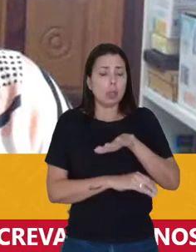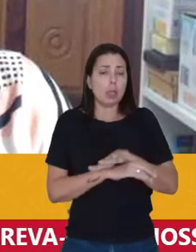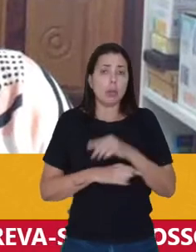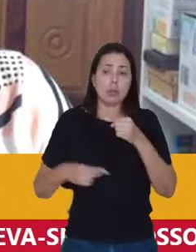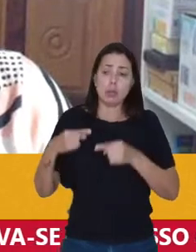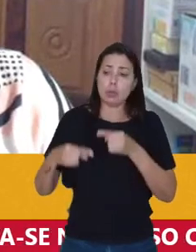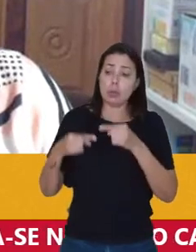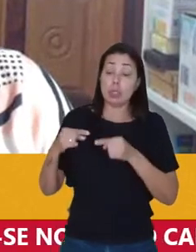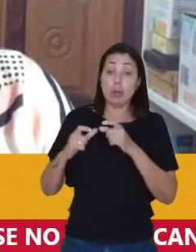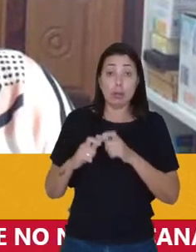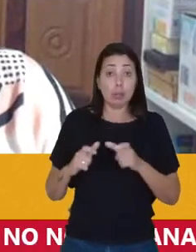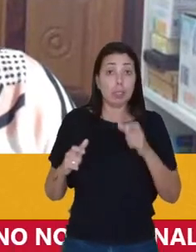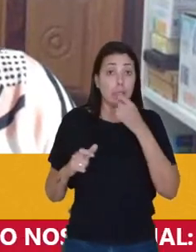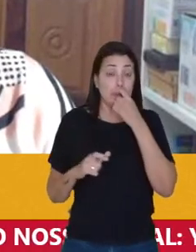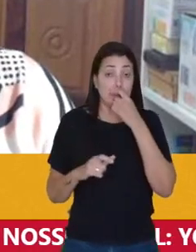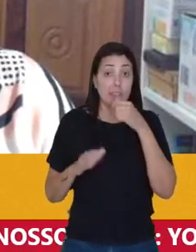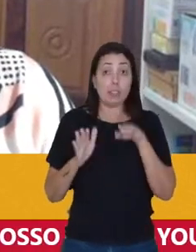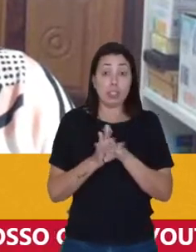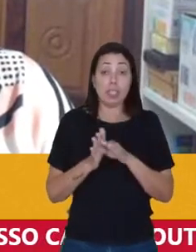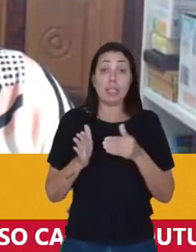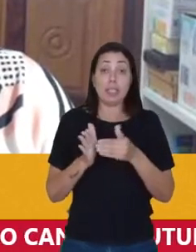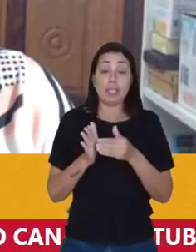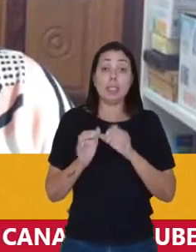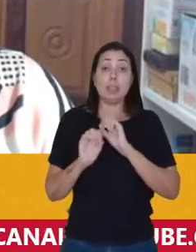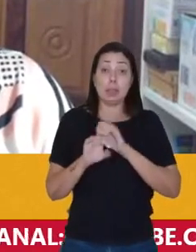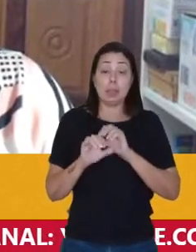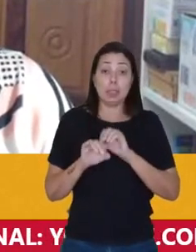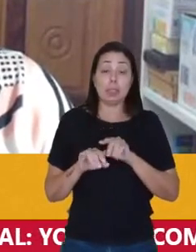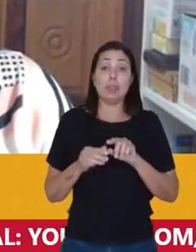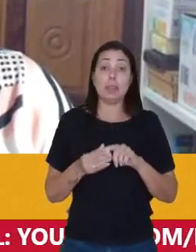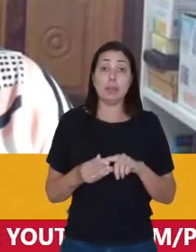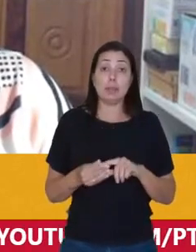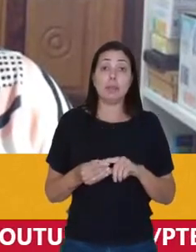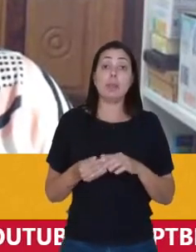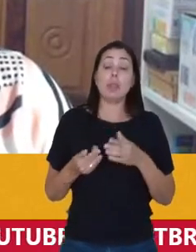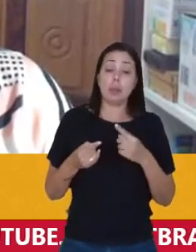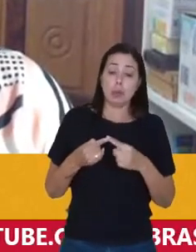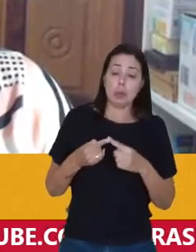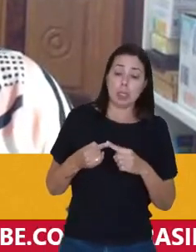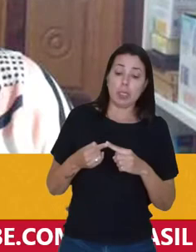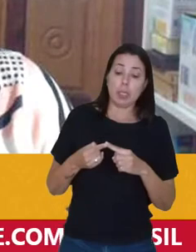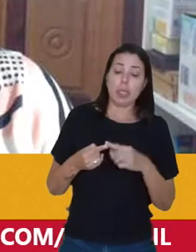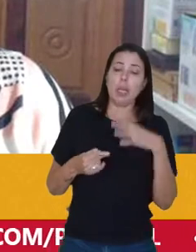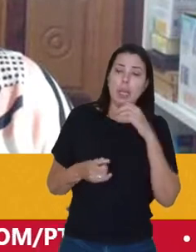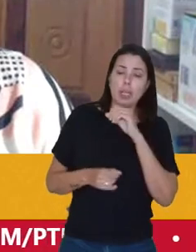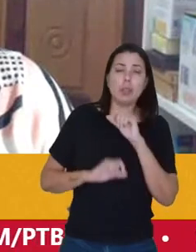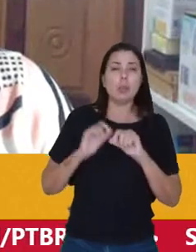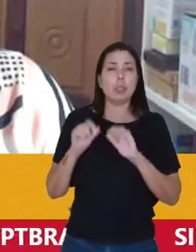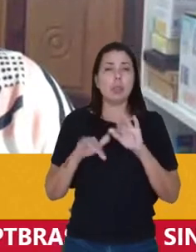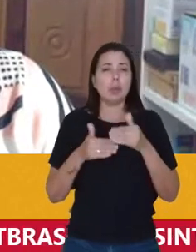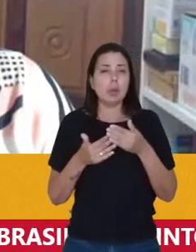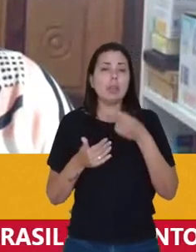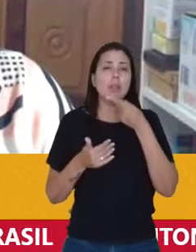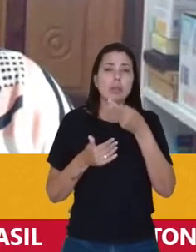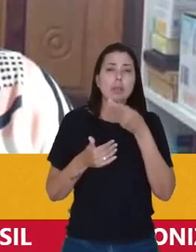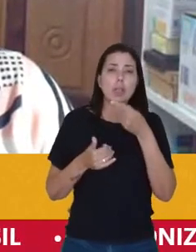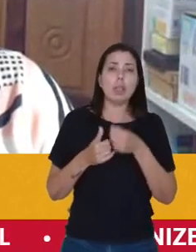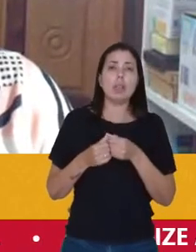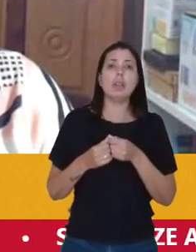discussão abrangente, e chegando até a educação, né, pensar assim, porque eu acho que quando nós falamos